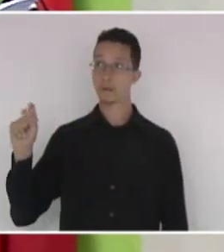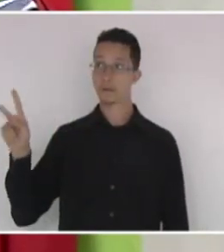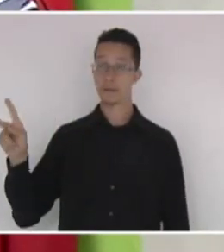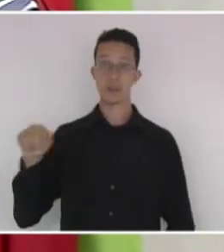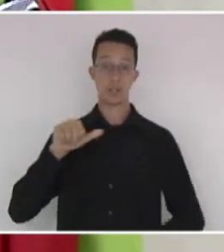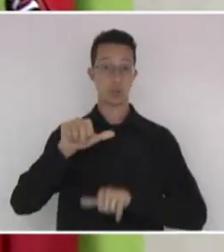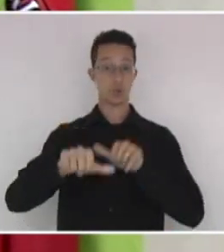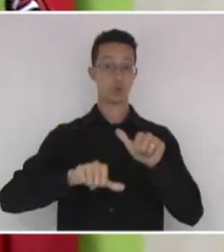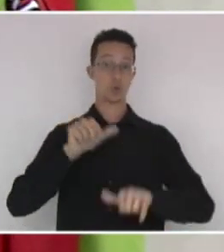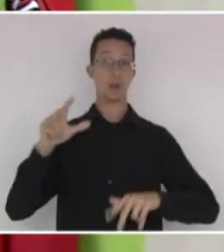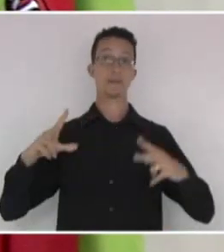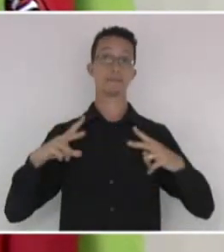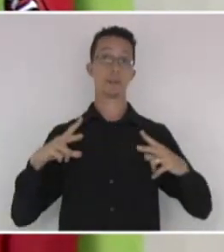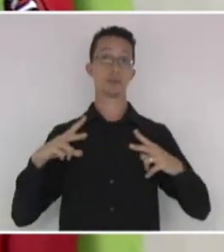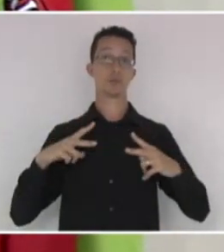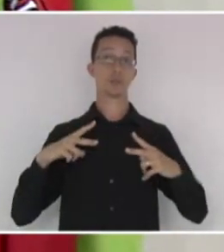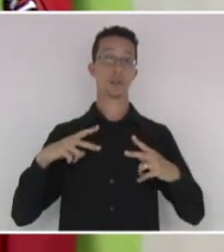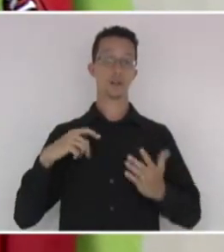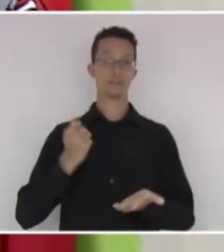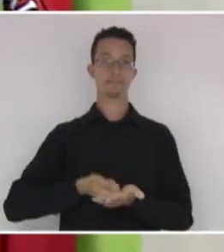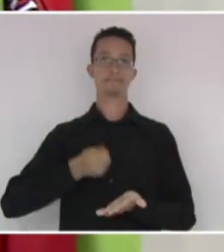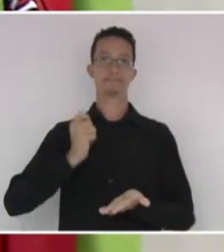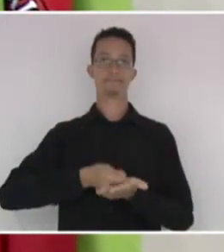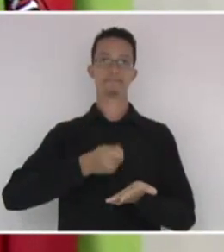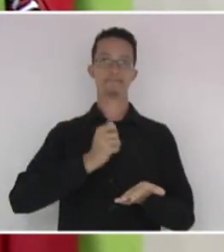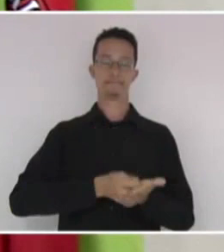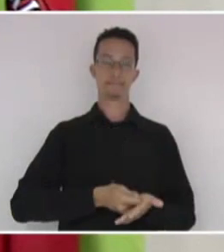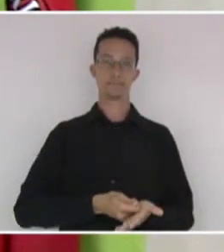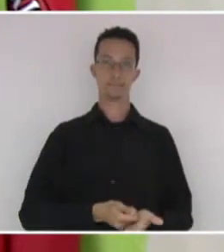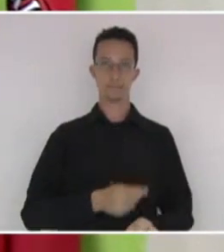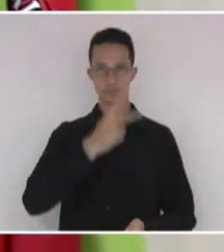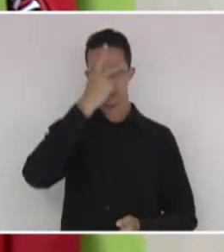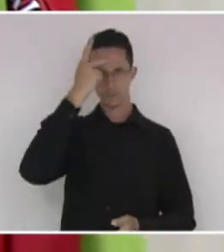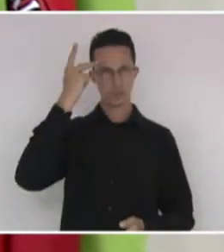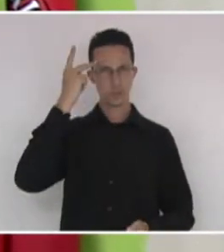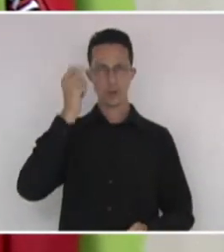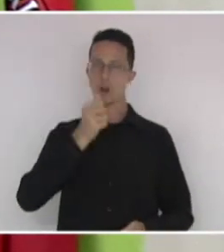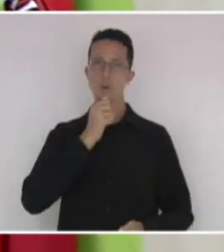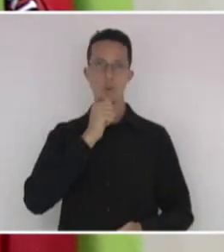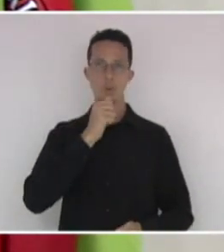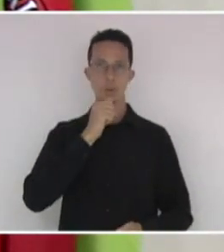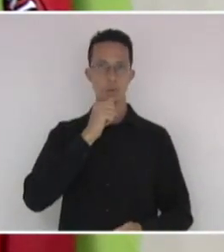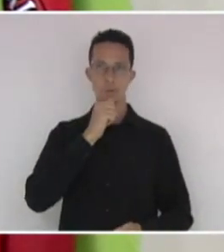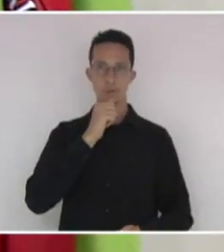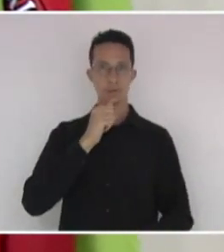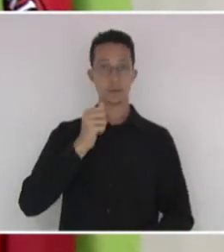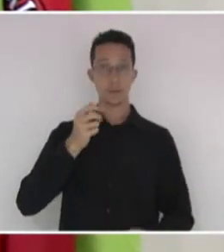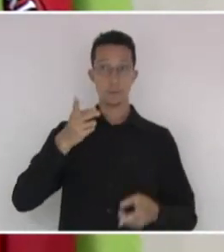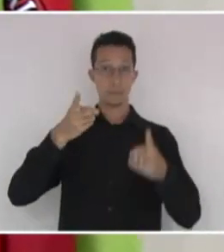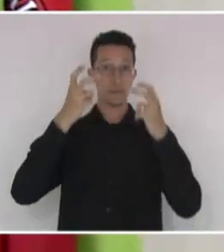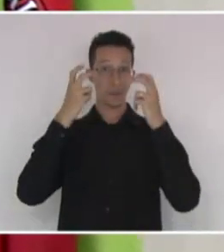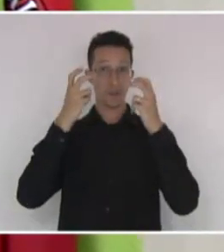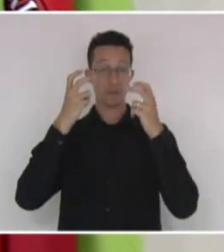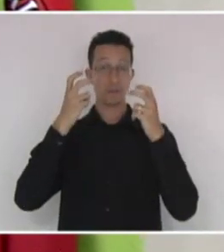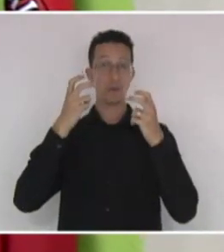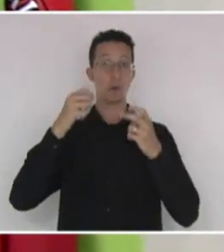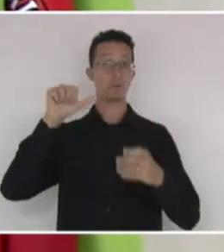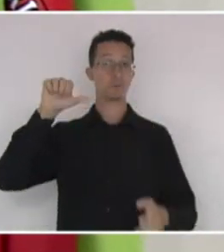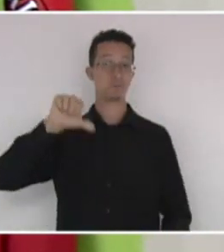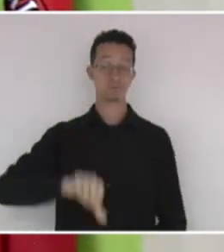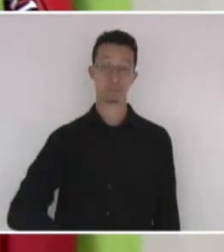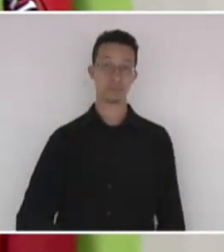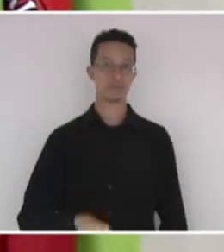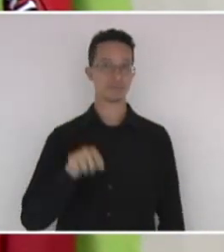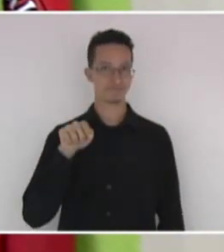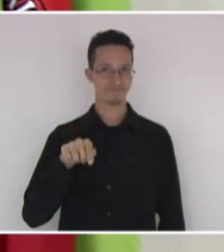se deram e não entenderam a gravidade dessas situações. Implicação direta e indireta